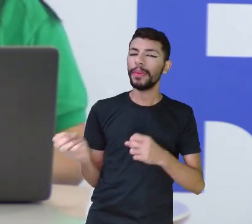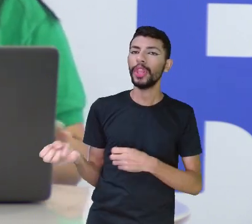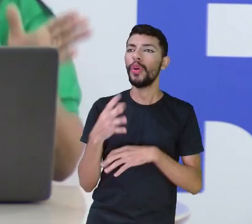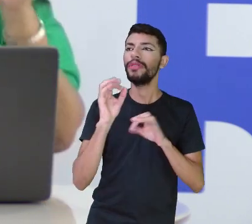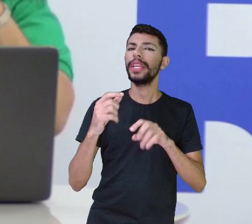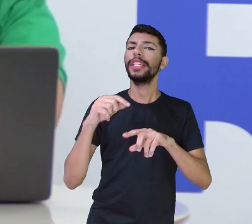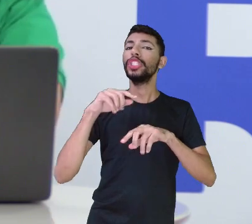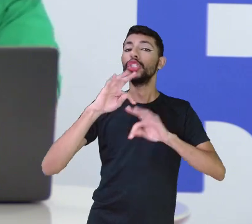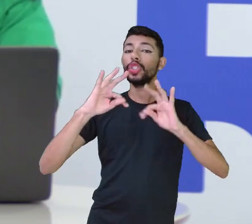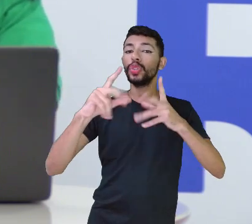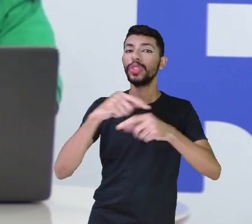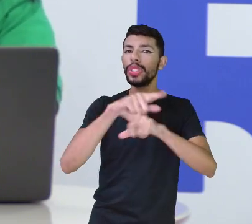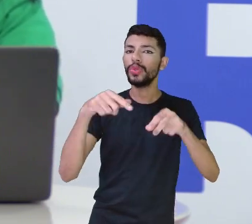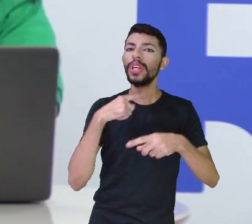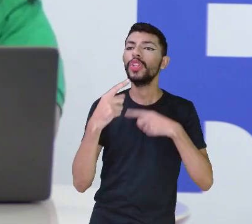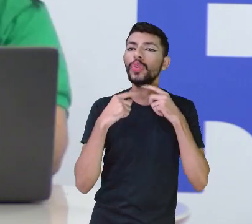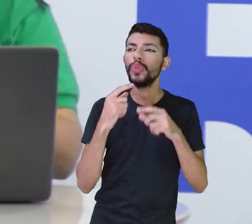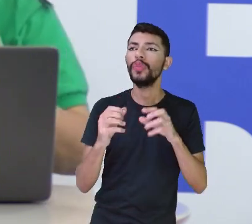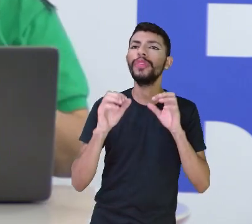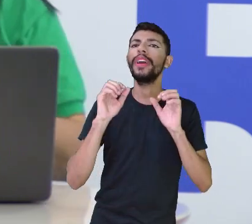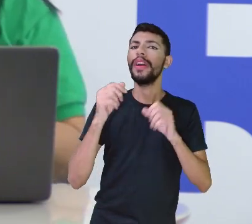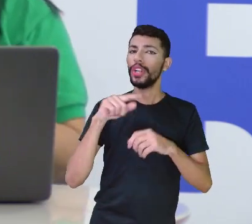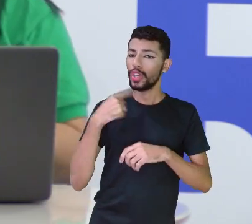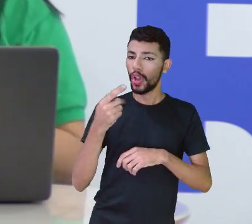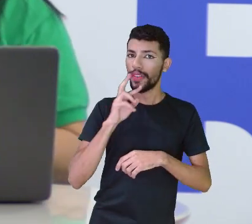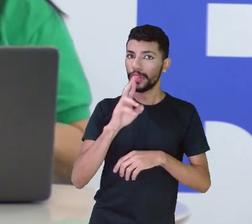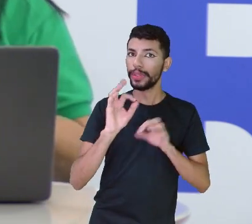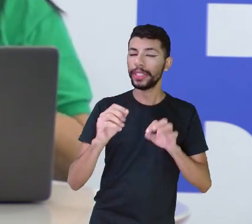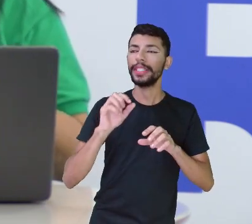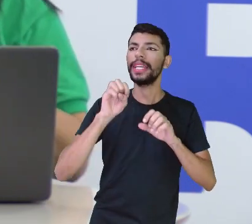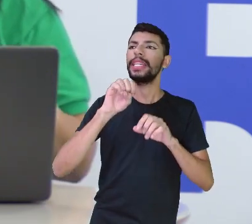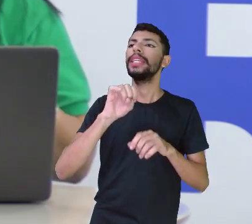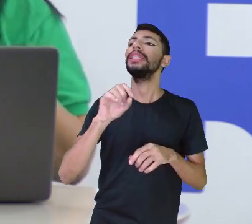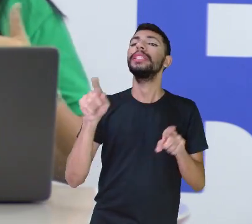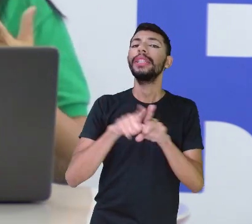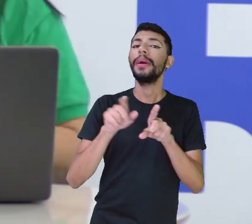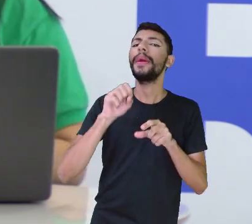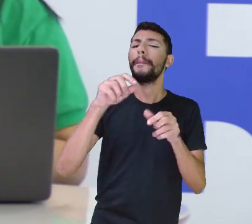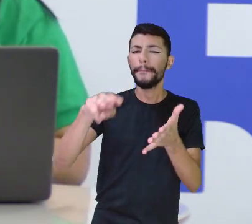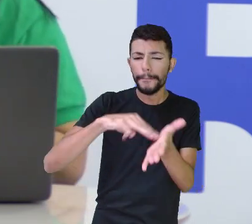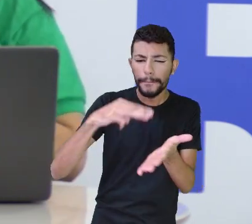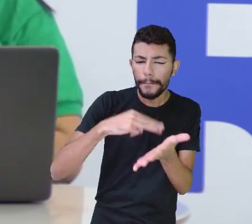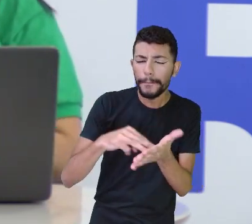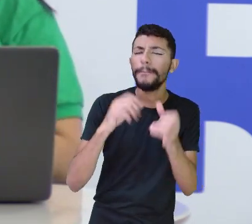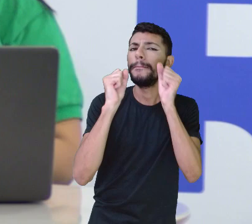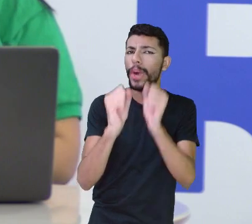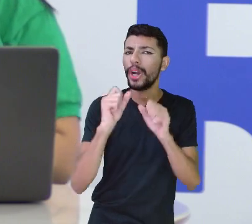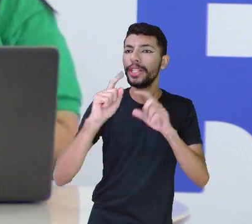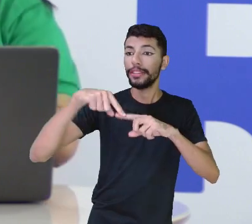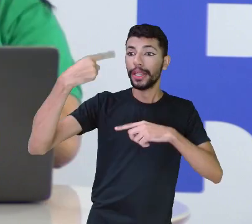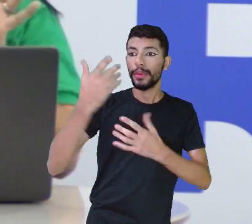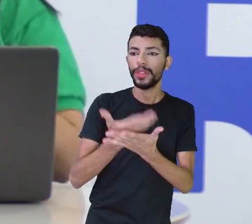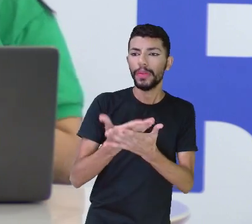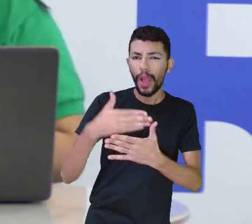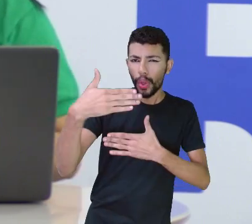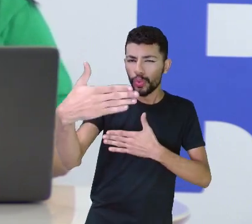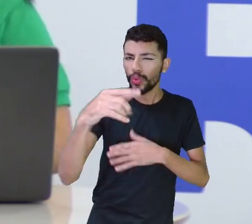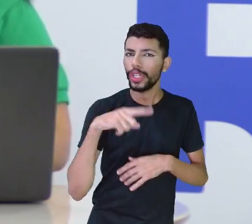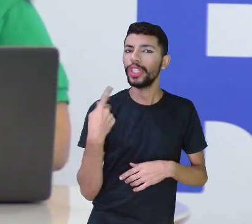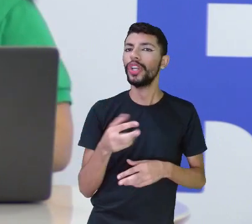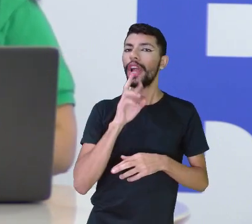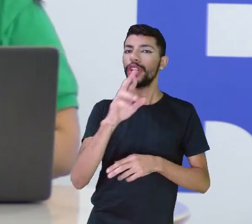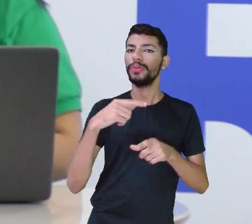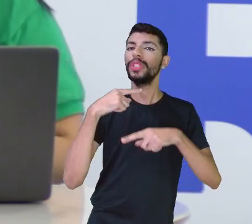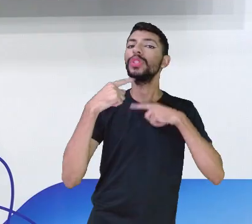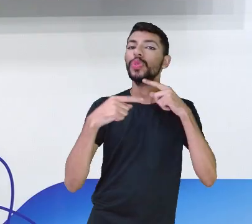serão sanadas. E podem mandando, tá? Porque o que não der para falar aqui, eu anoto, passo para ela e nas próximas aulas, com certeza, vai tirar todas as dúvidas.